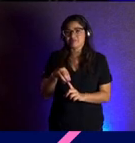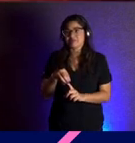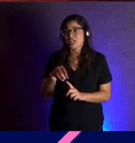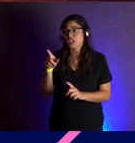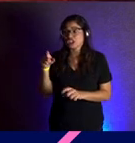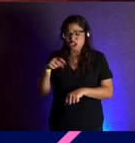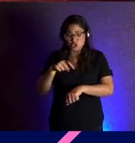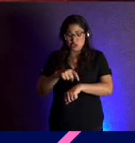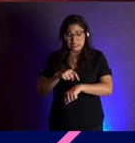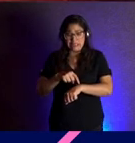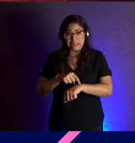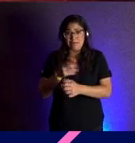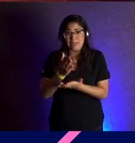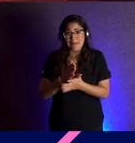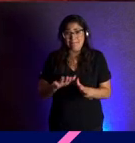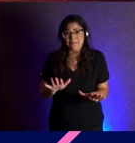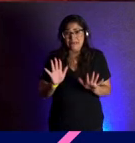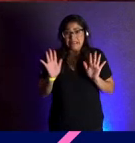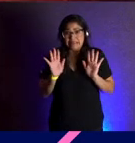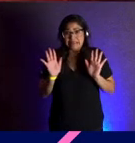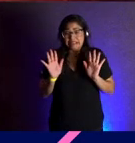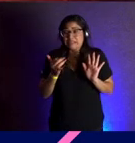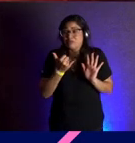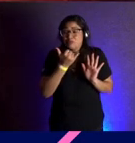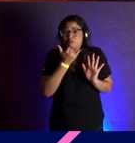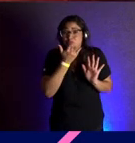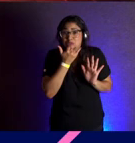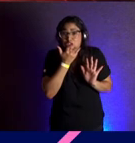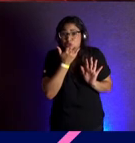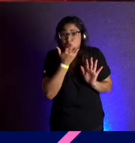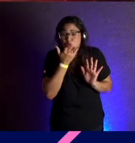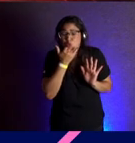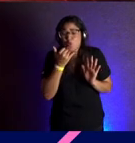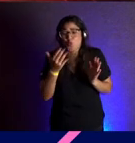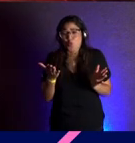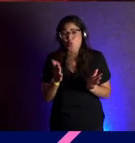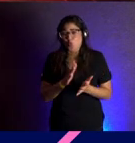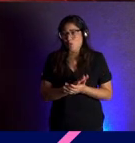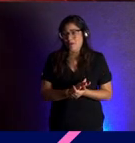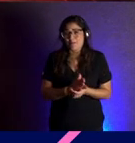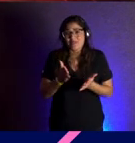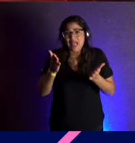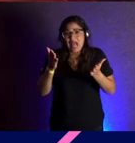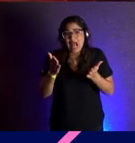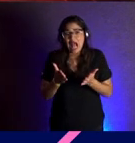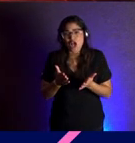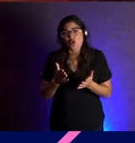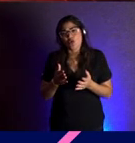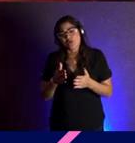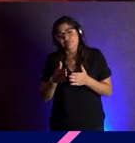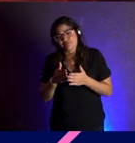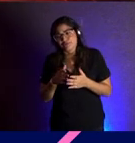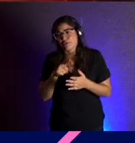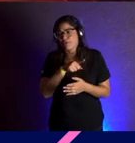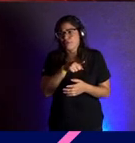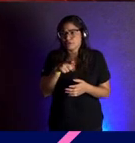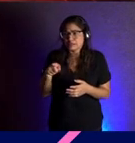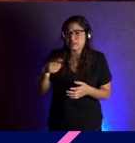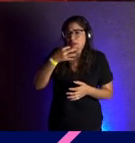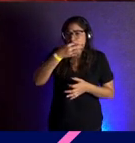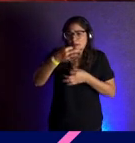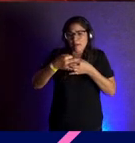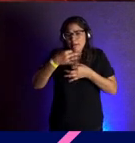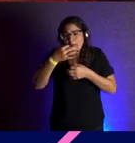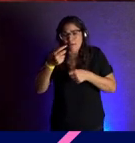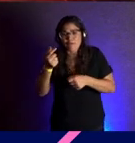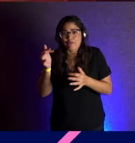passar para as pessoas responderem. Mil desculpas e peço considerações finais. Pelo que entendi, é o tempo final mesmo, o